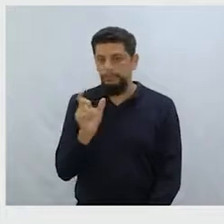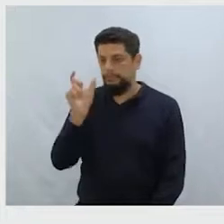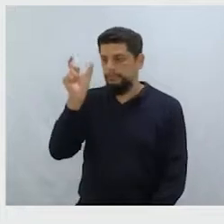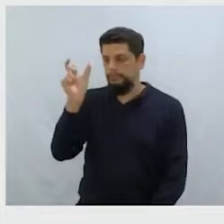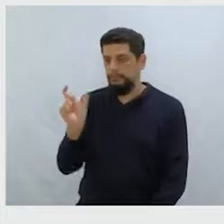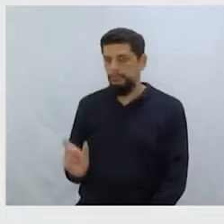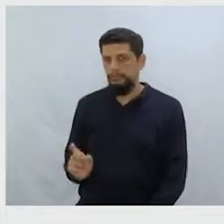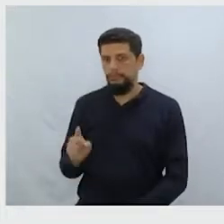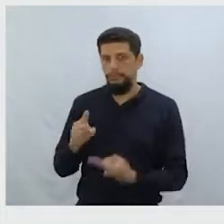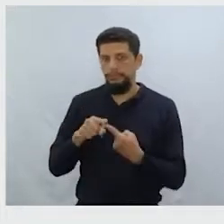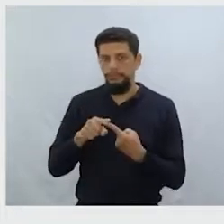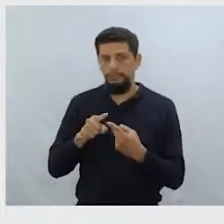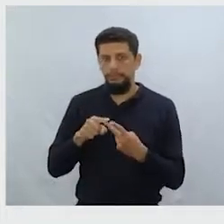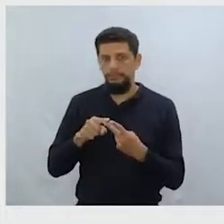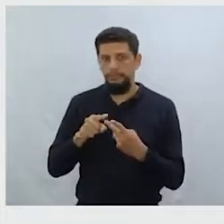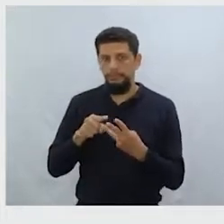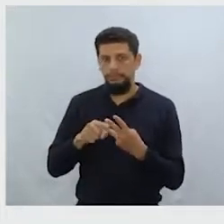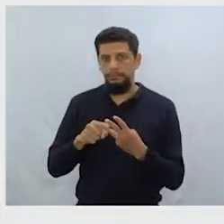Cachorro,